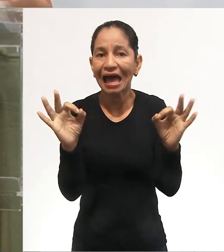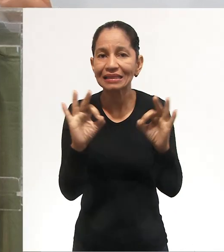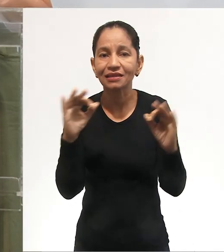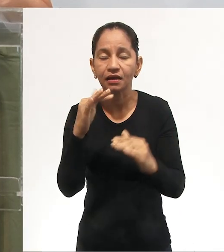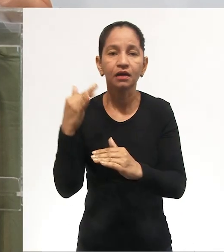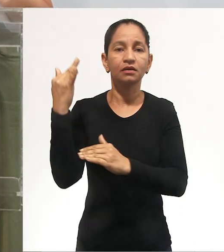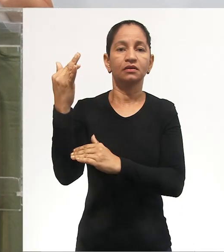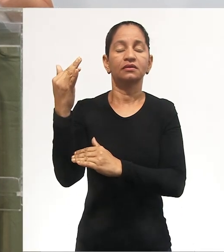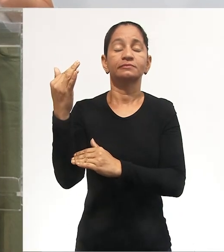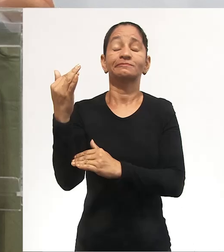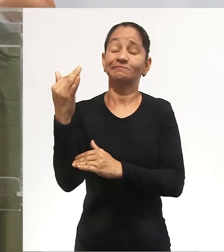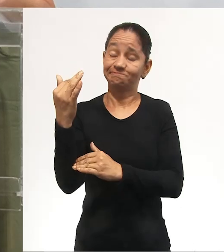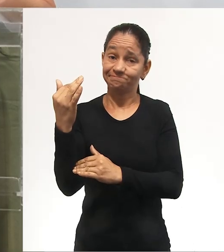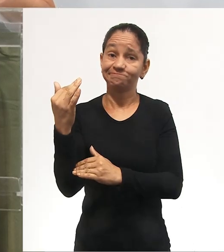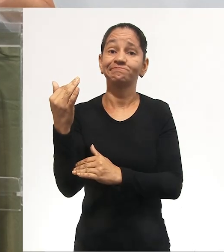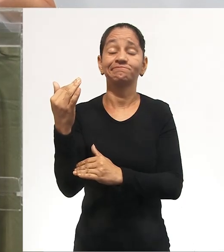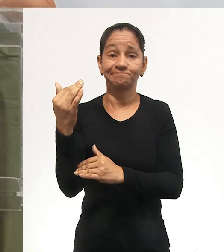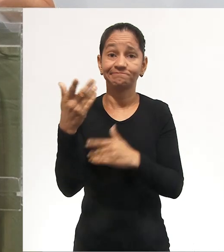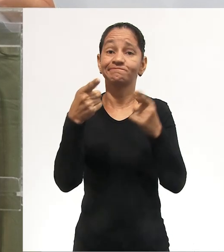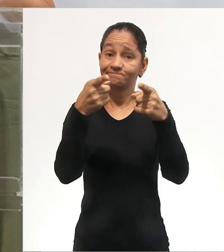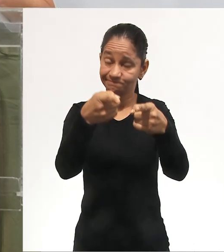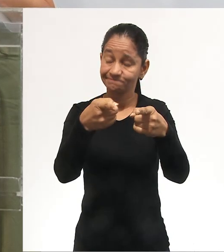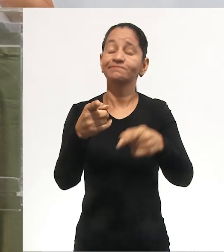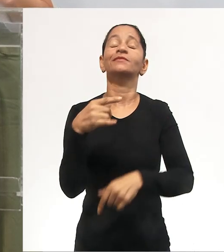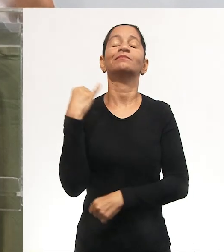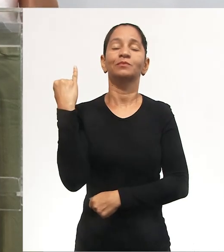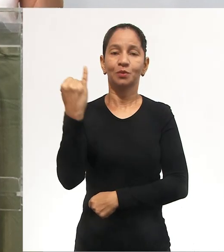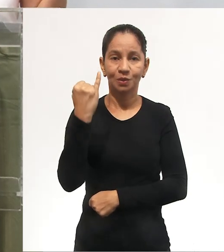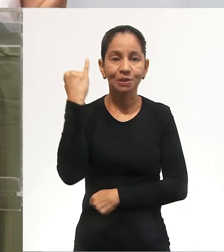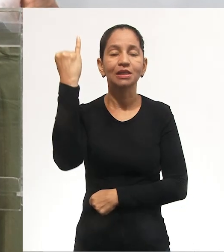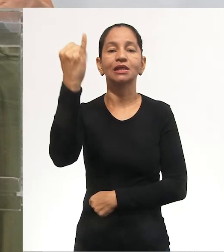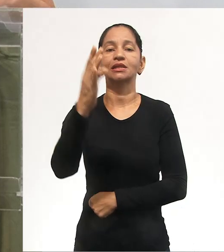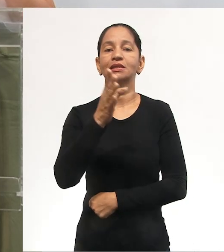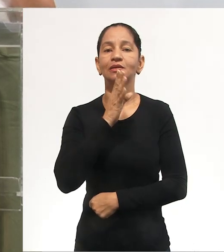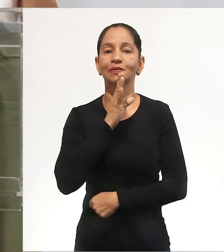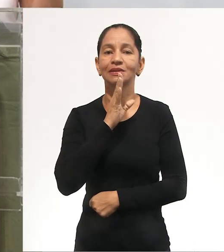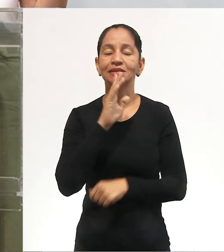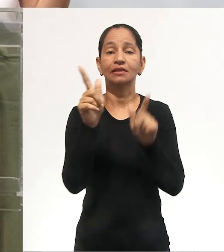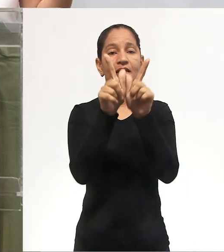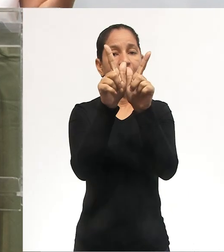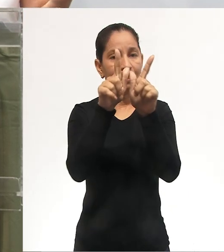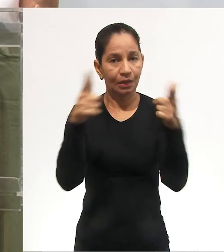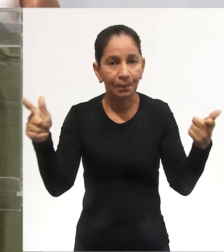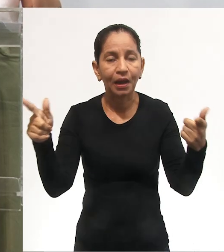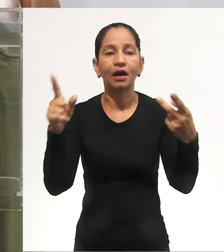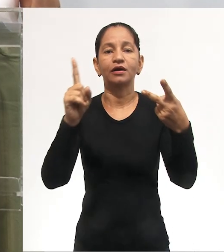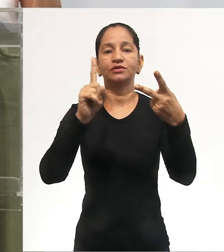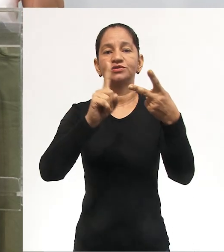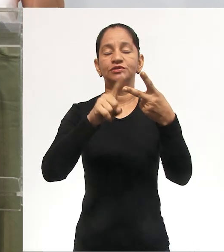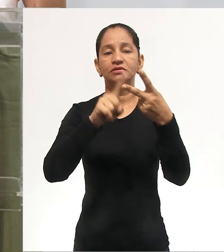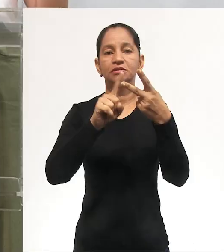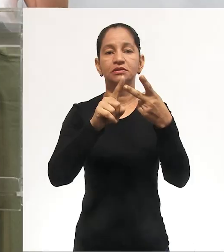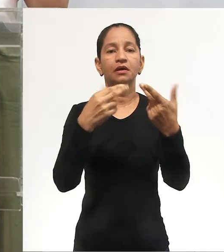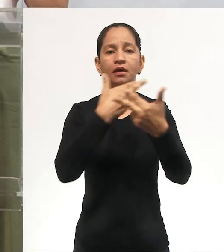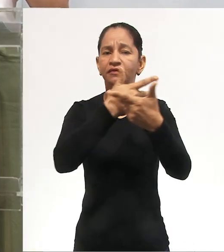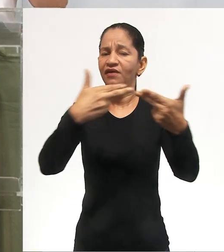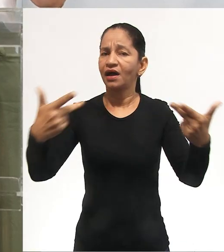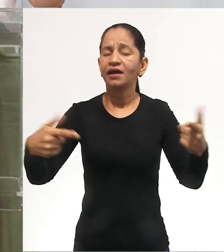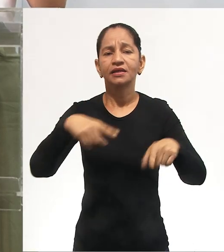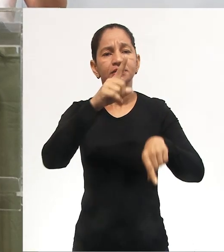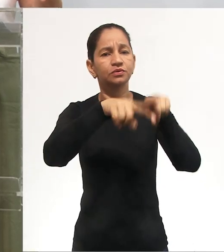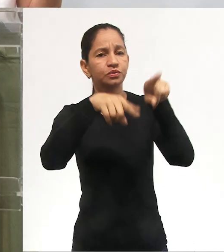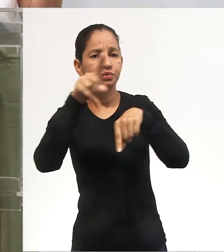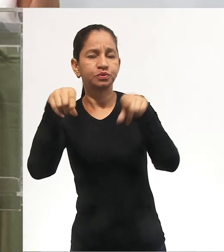saber. Então, é importante que ele conheça as normativas gramaticais, que ele não que essa seja a